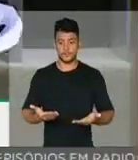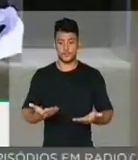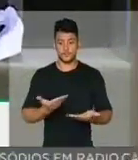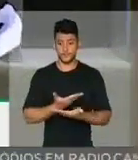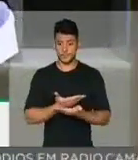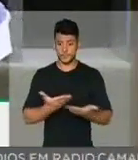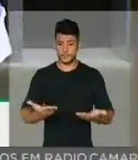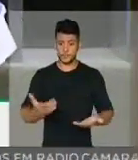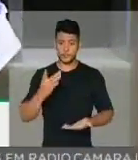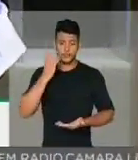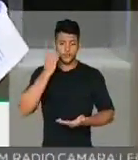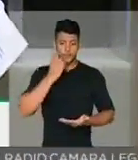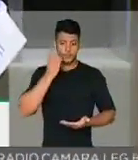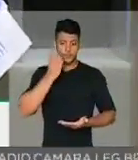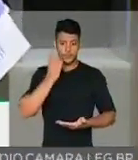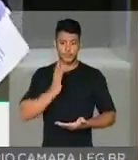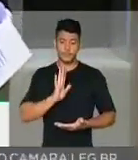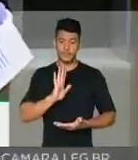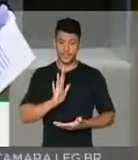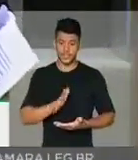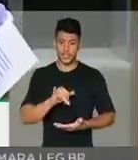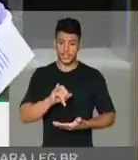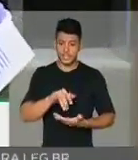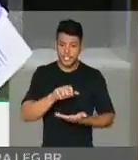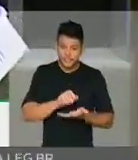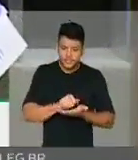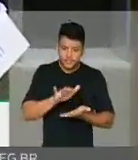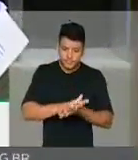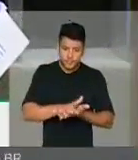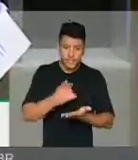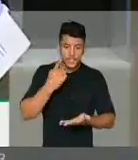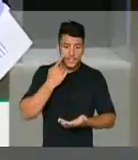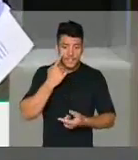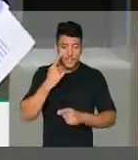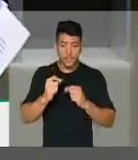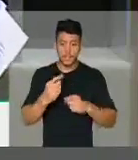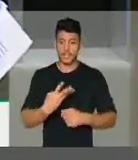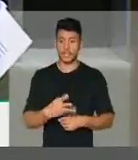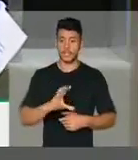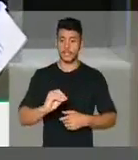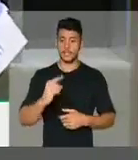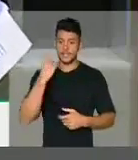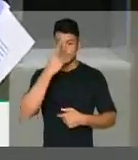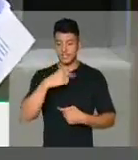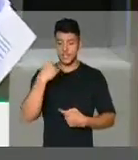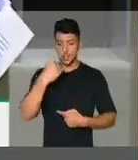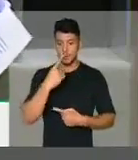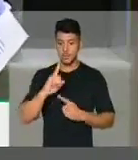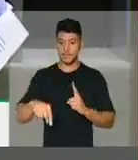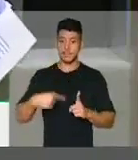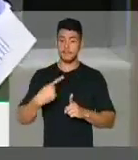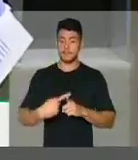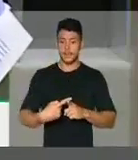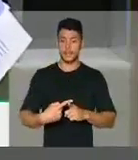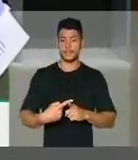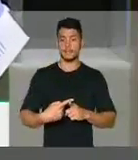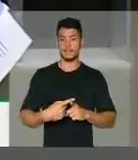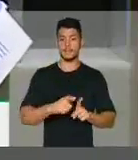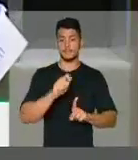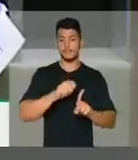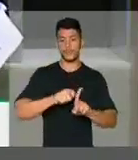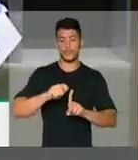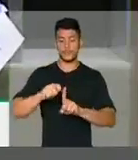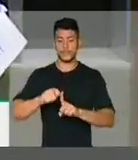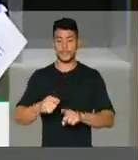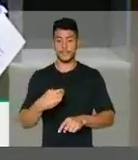senhores deputados, na ponta do lápis, são 30 horas a mais por mês, ou 360